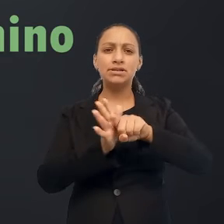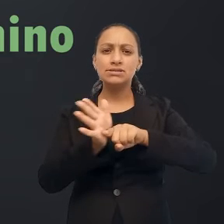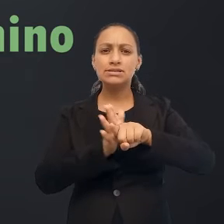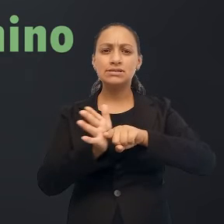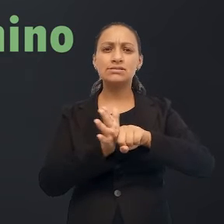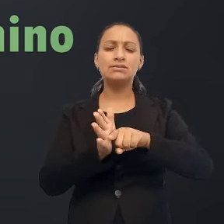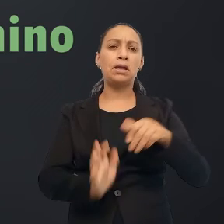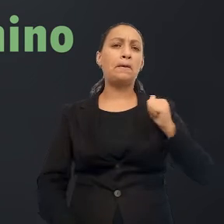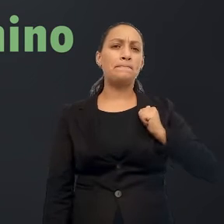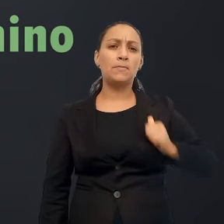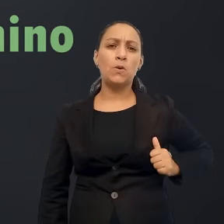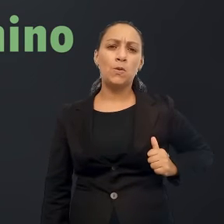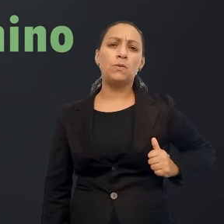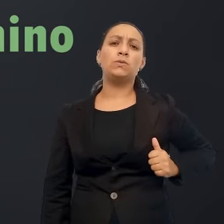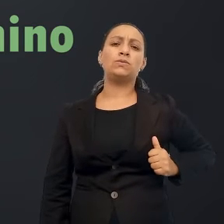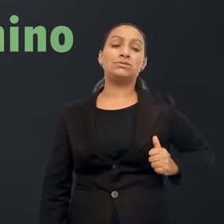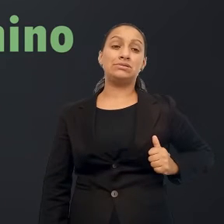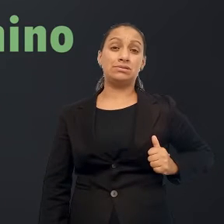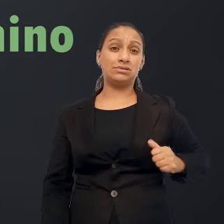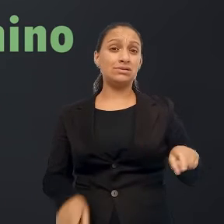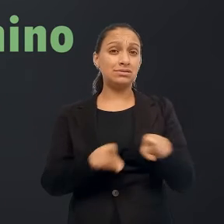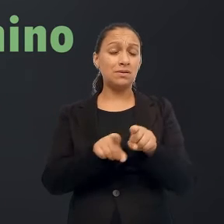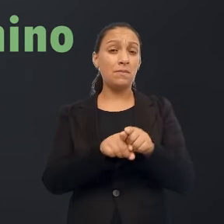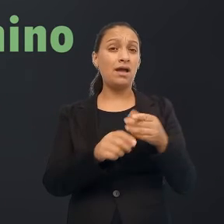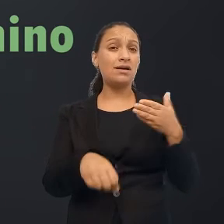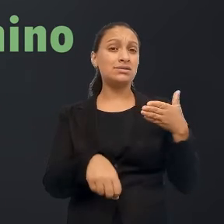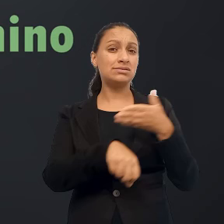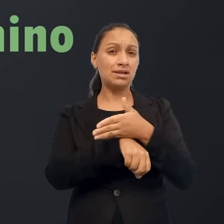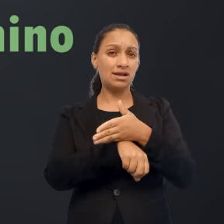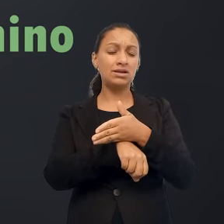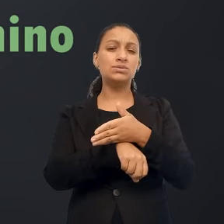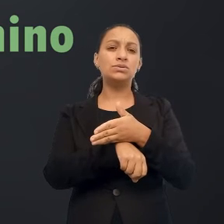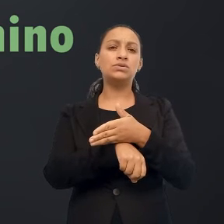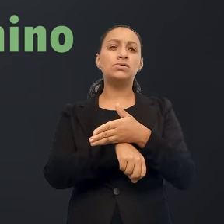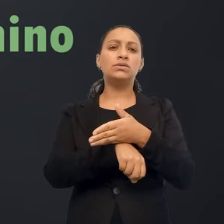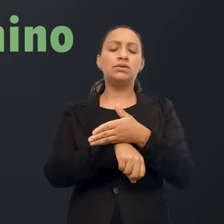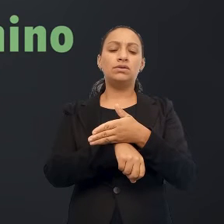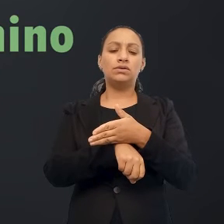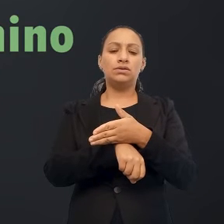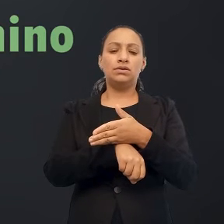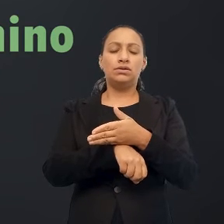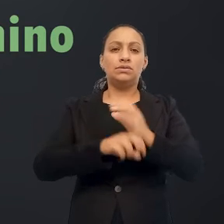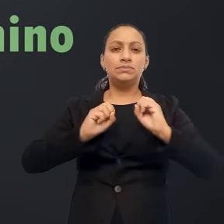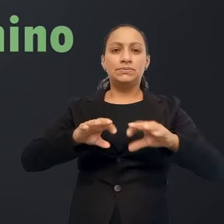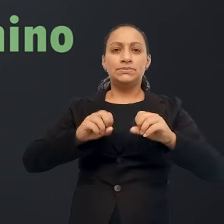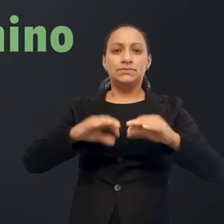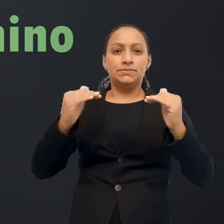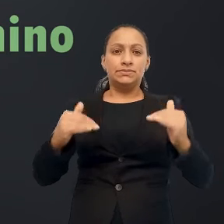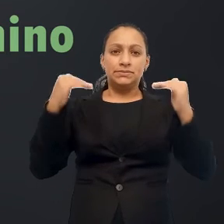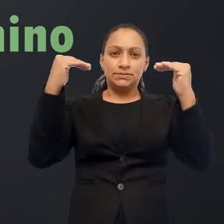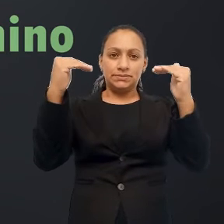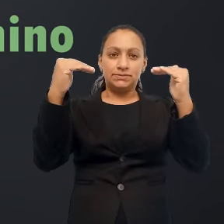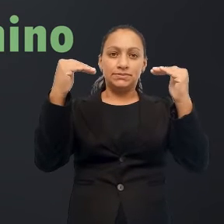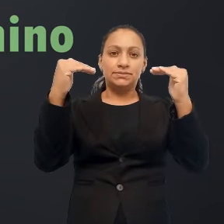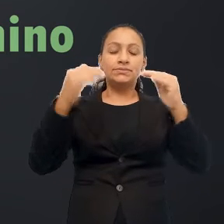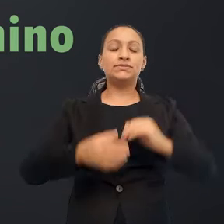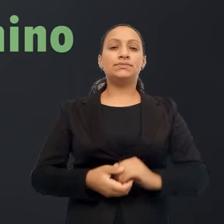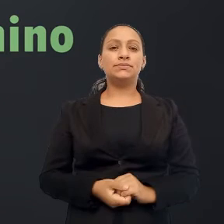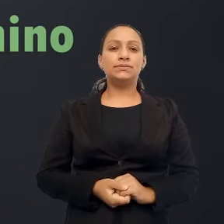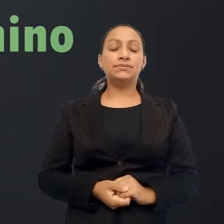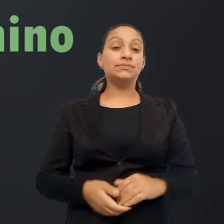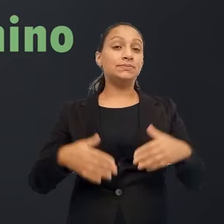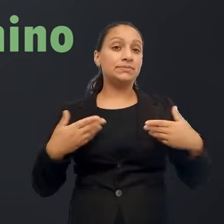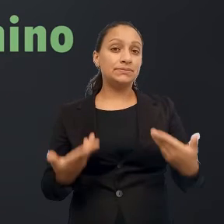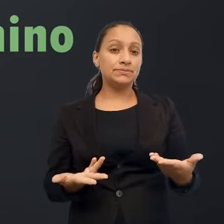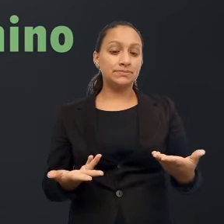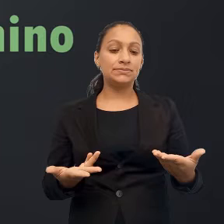pesquisa, bolsa e até acesso ao ensino superior, tá? Então, a